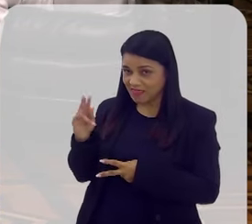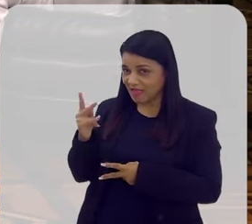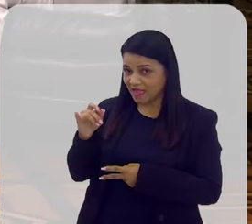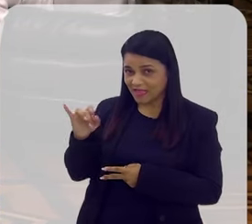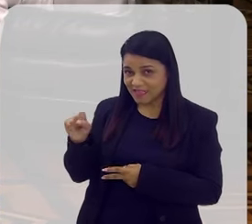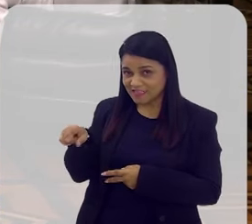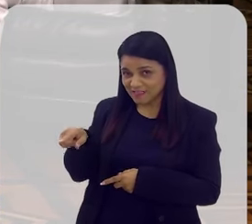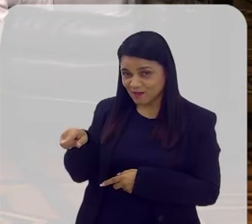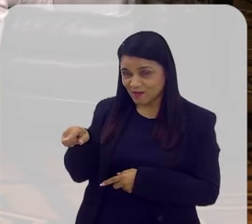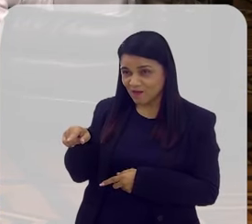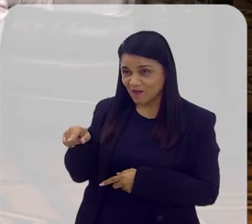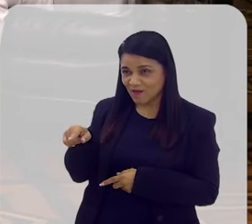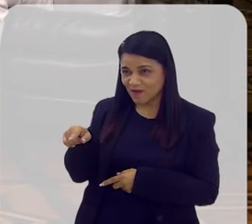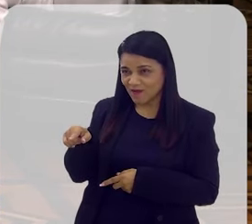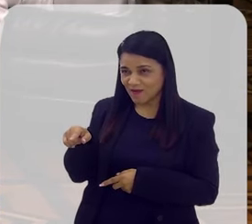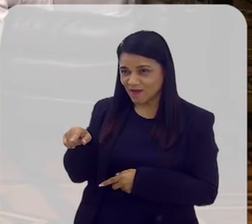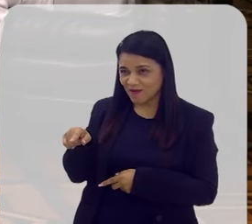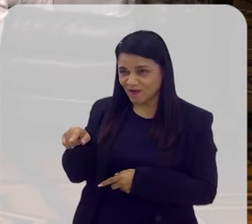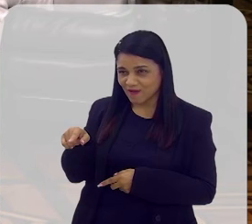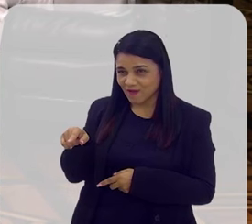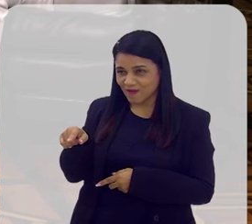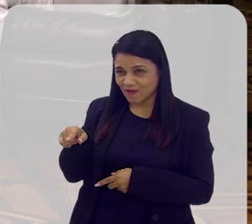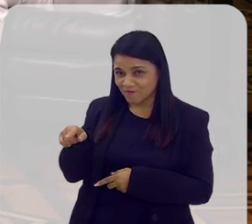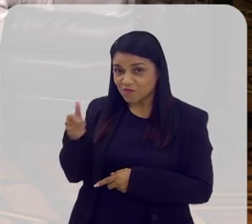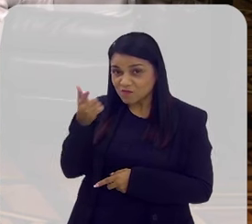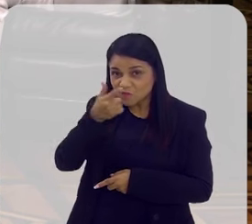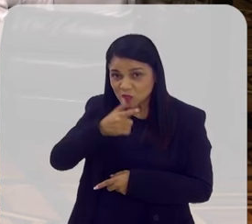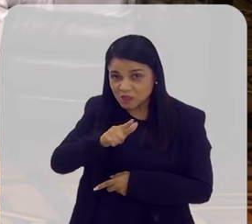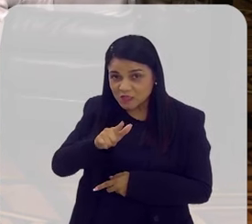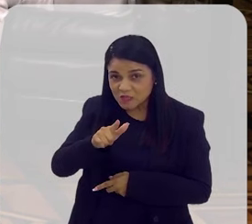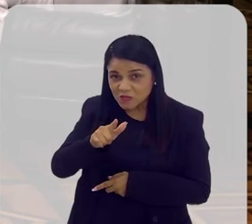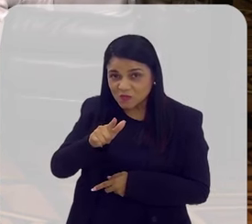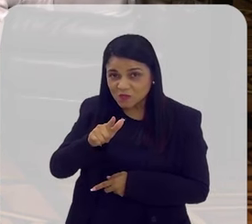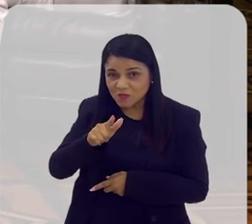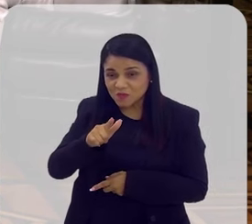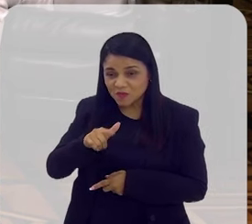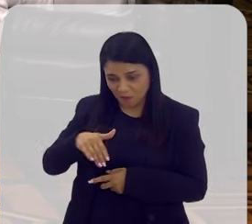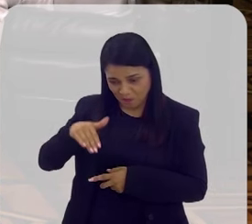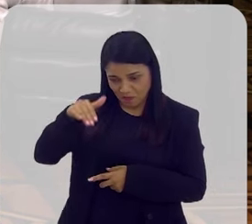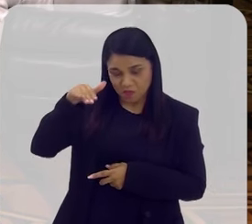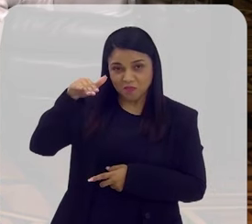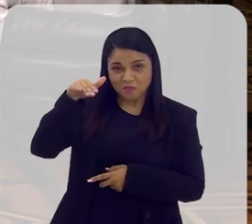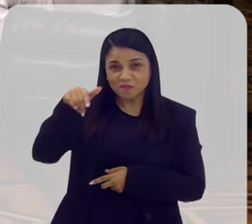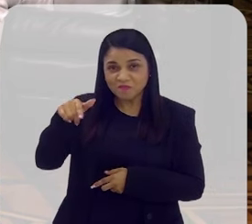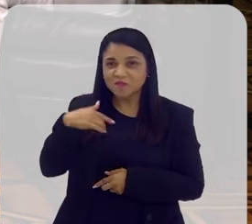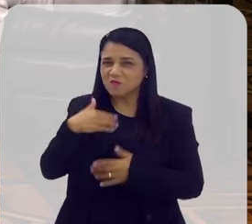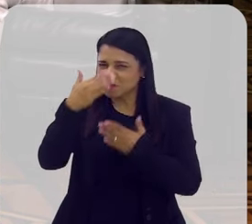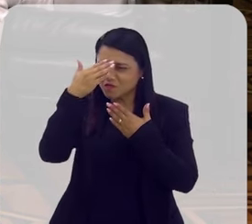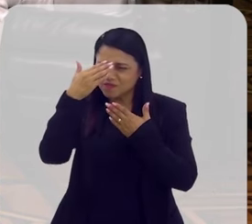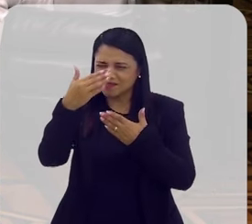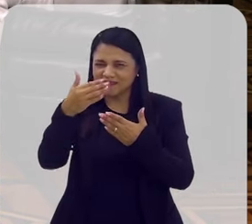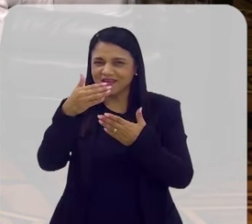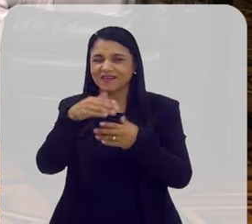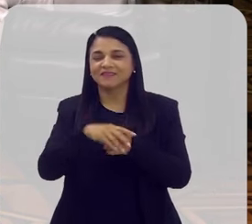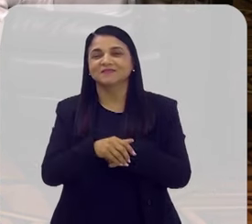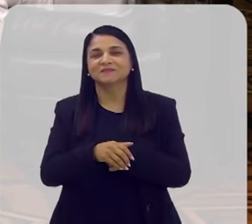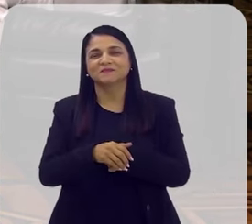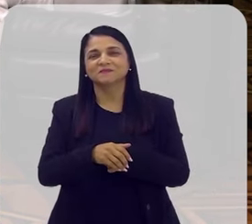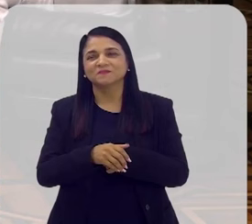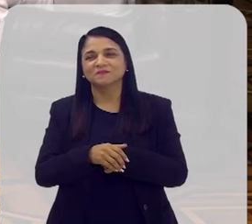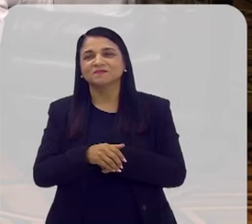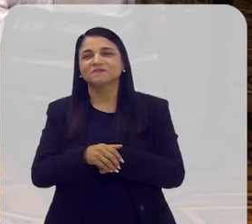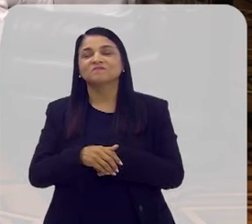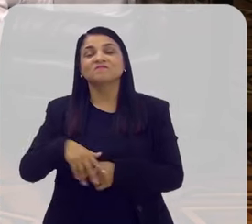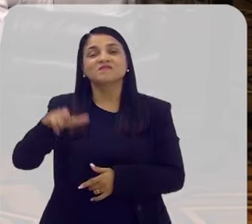Taizinha foi por debaixo da câmera, né? E não precisou, não. Taizinha, você alcançou ali a altura da lente, né? Obrigado, por